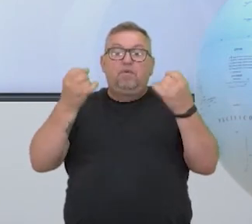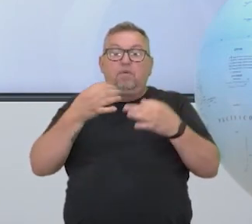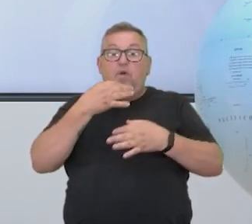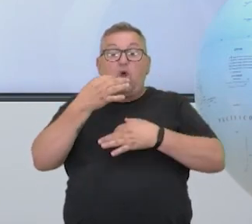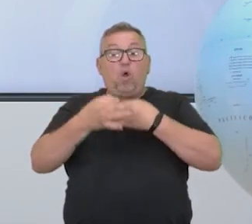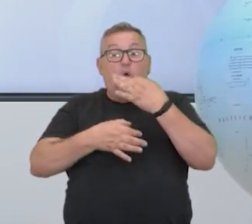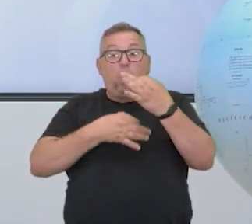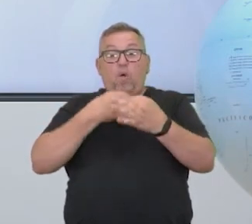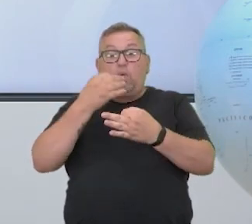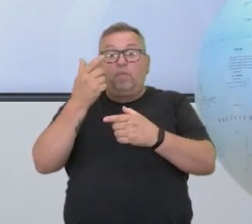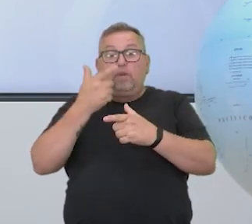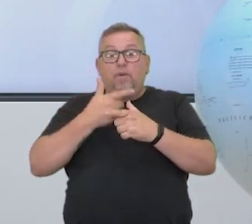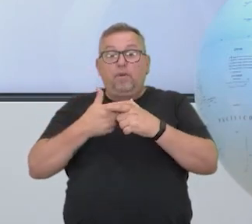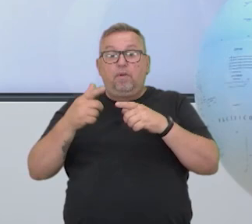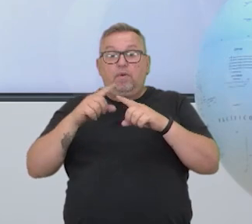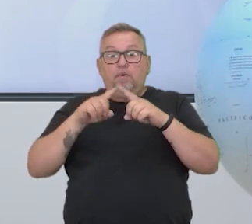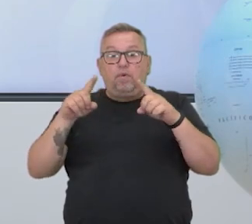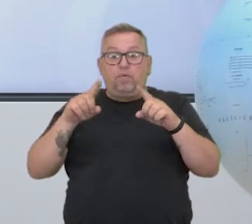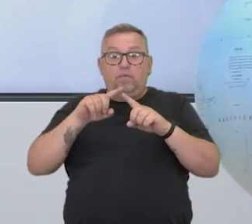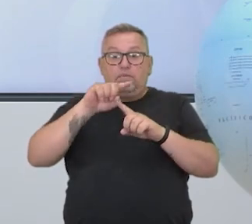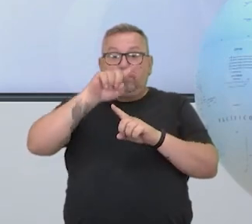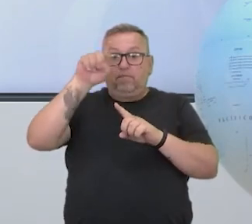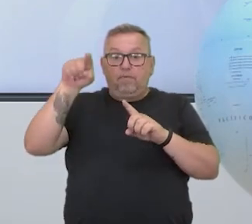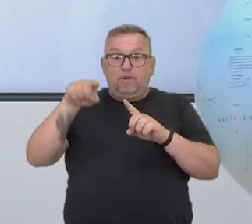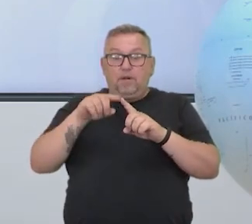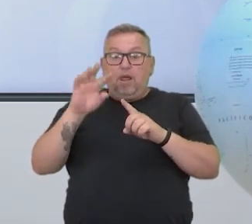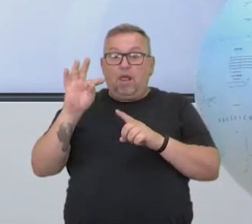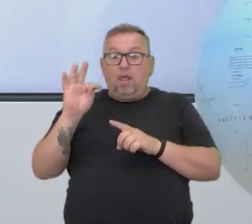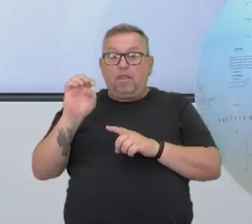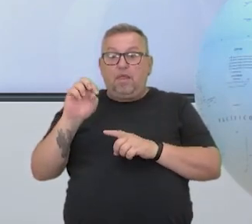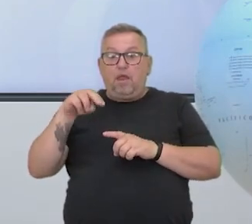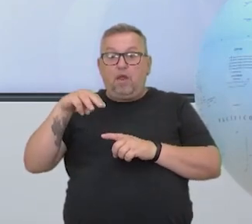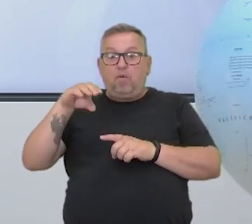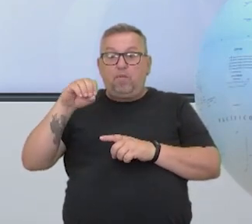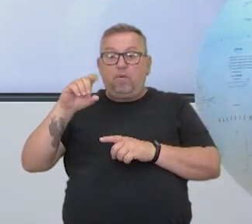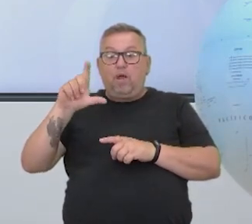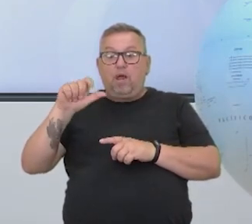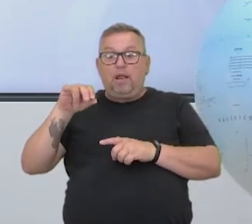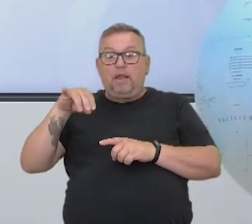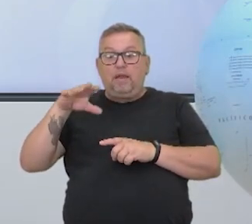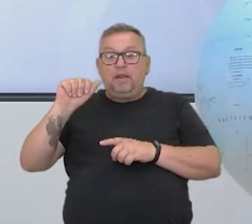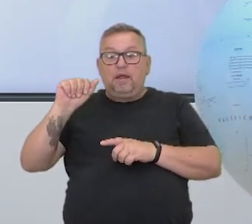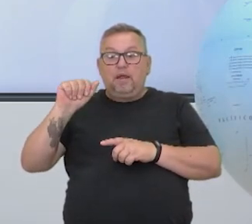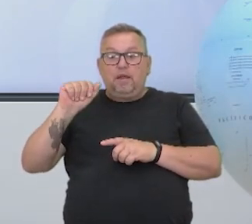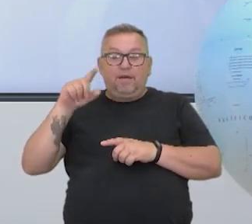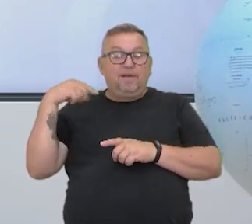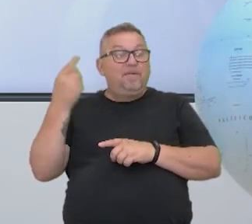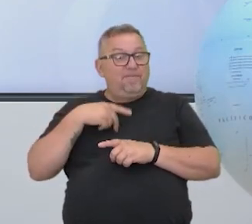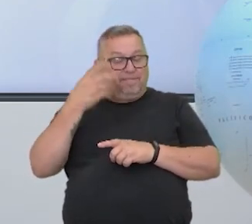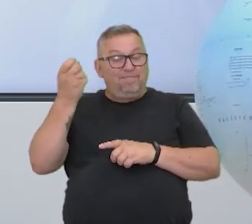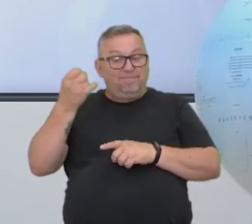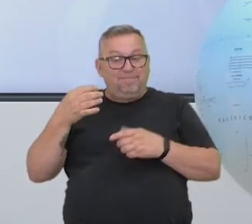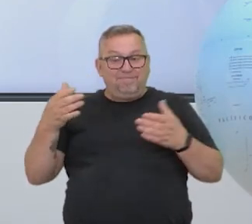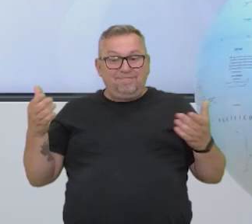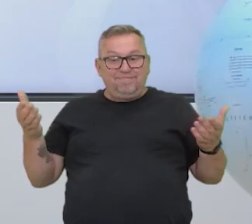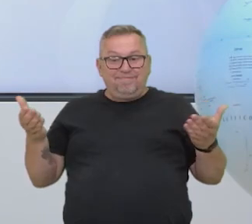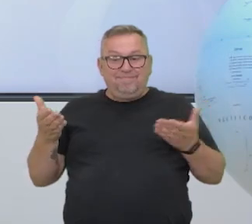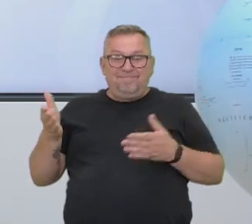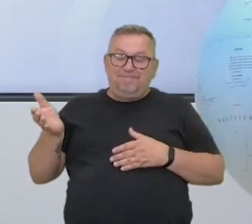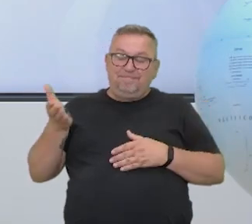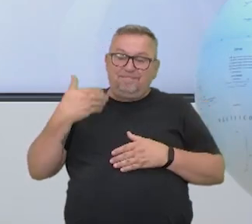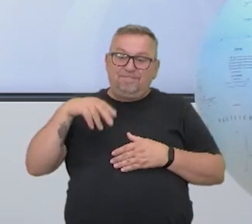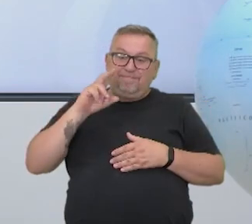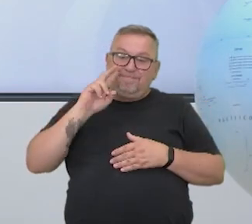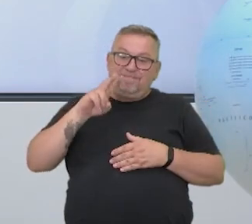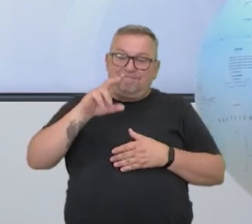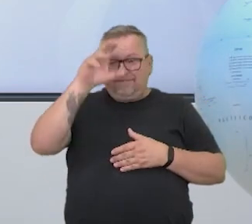próxima aula sobre uma tal de circulação termoalina. É nesta aula de hoje que nós vamos falar sobre, beleza? Então vem comigo para